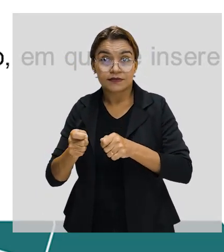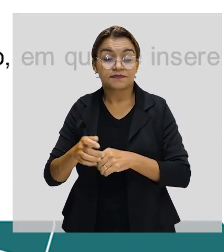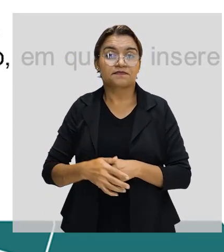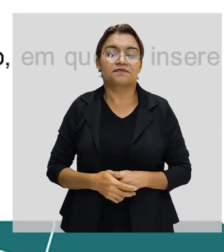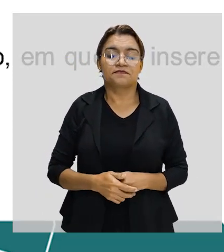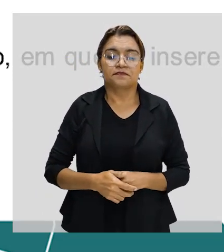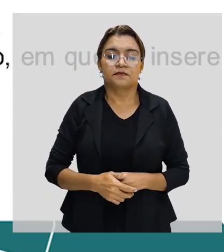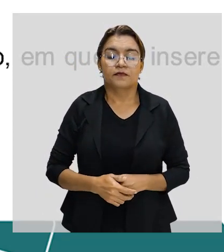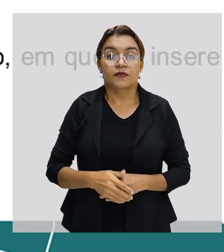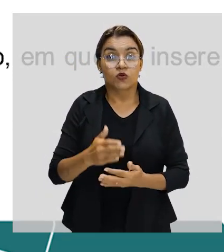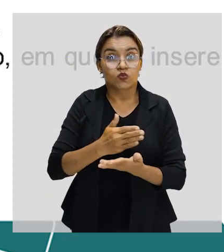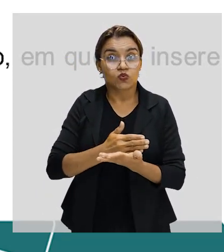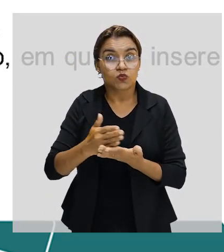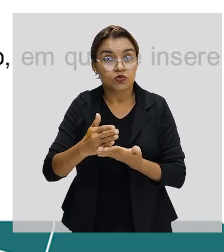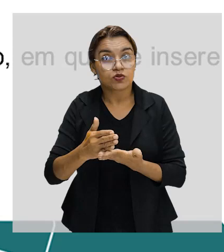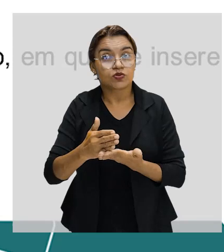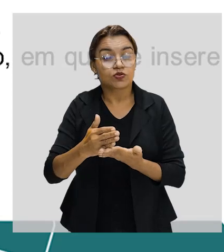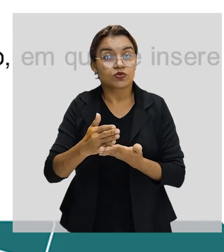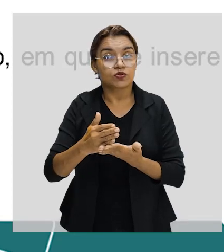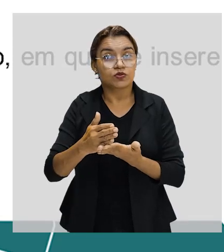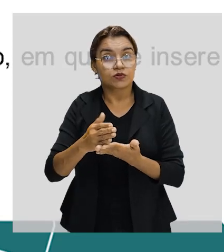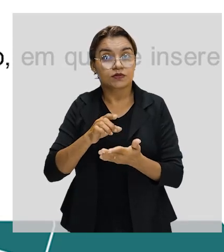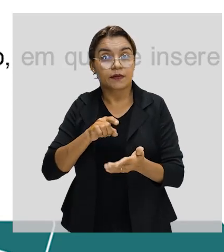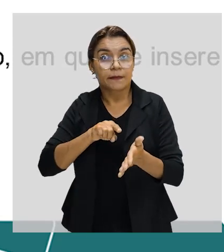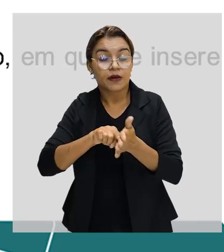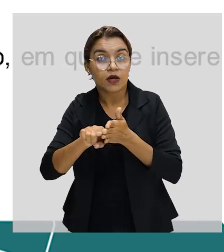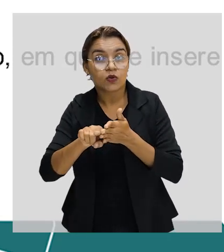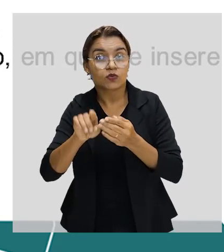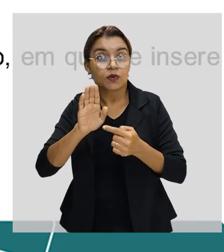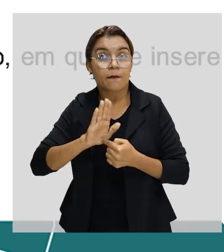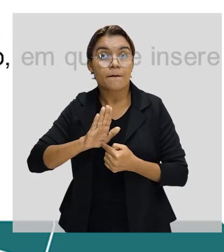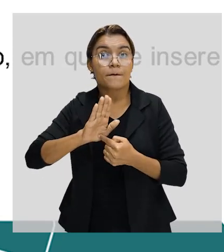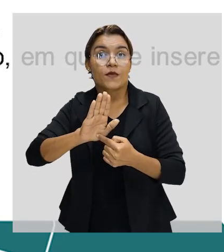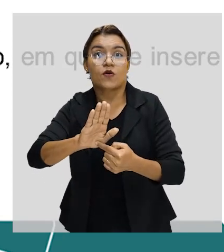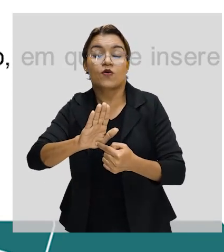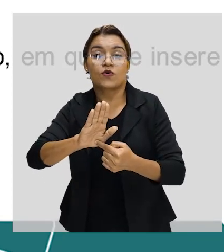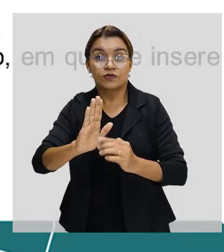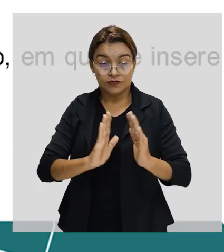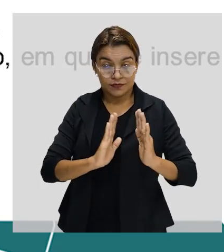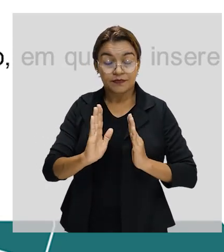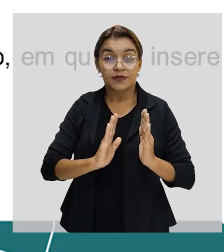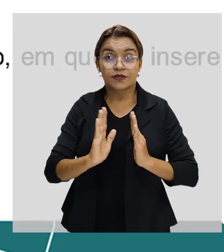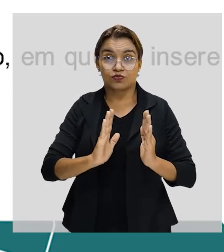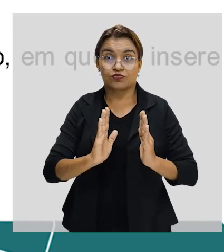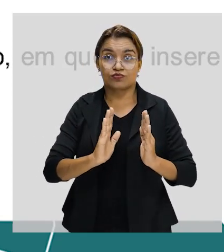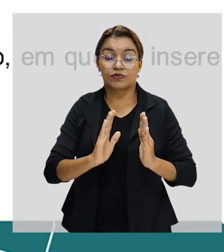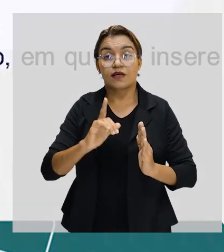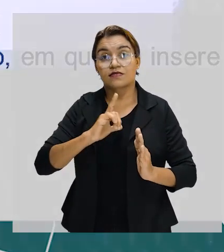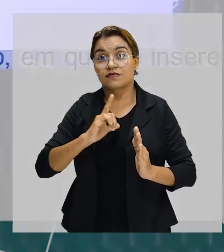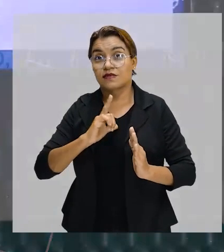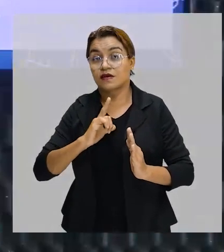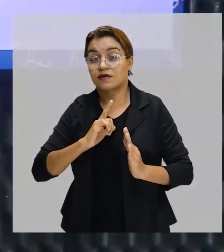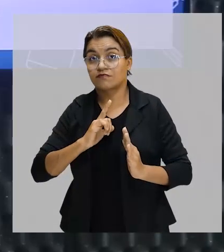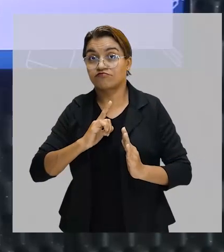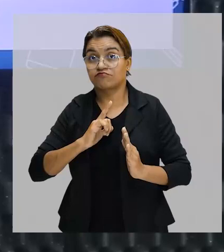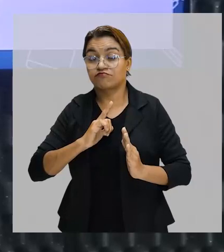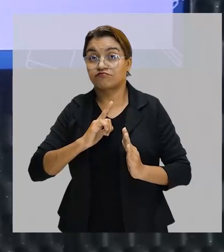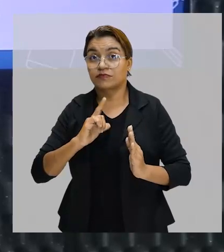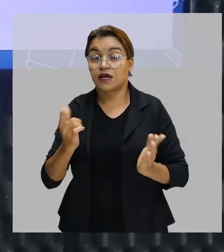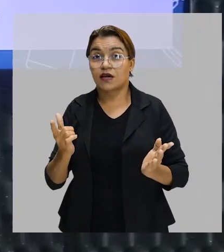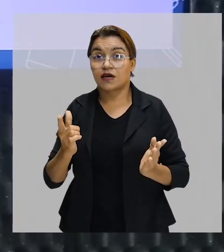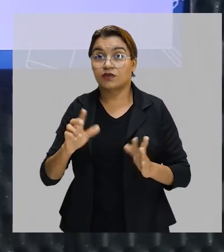aqui, ó. No início dessa questão, eu já caracterizo o período. Eu tenho um contraste do